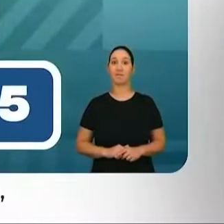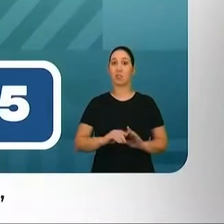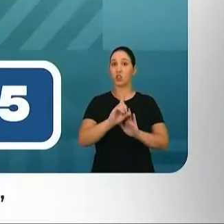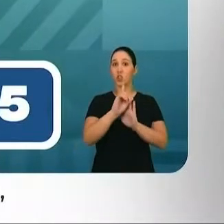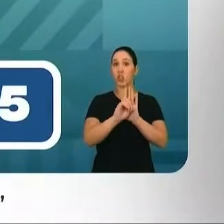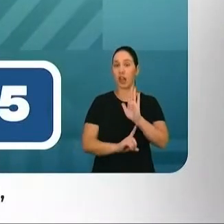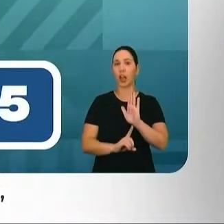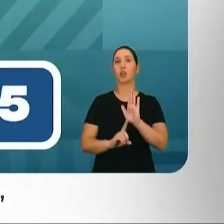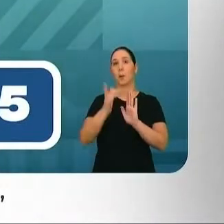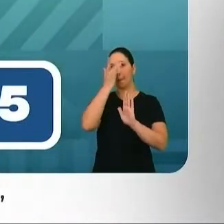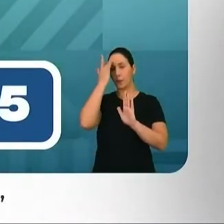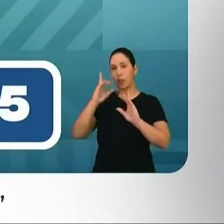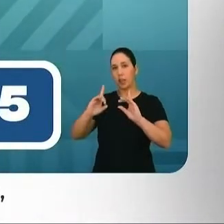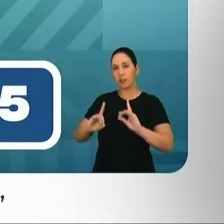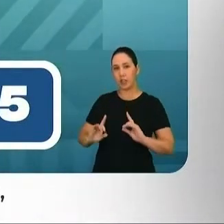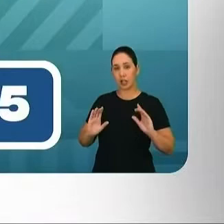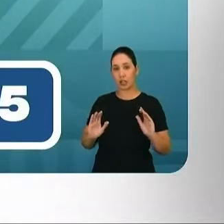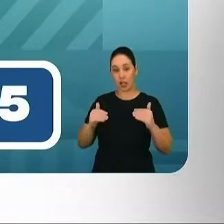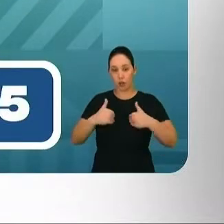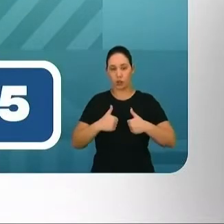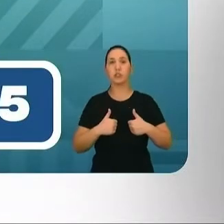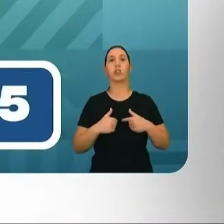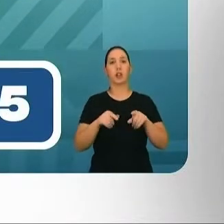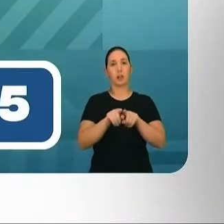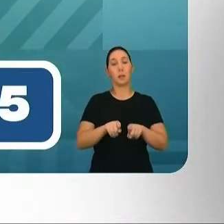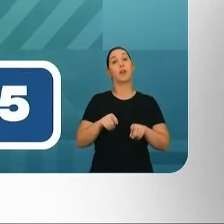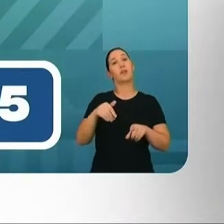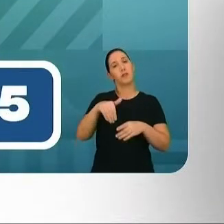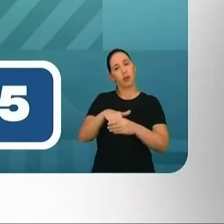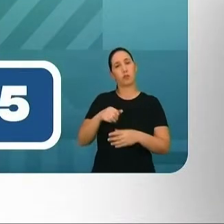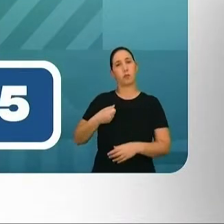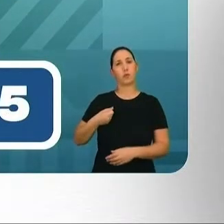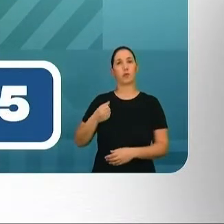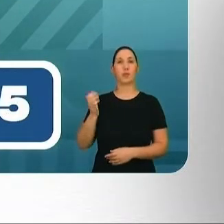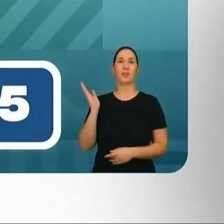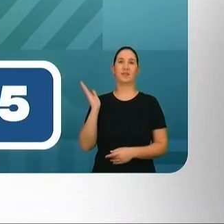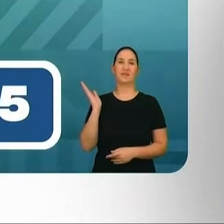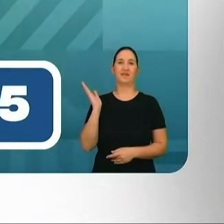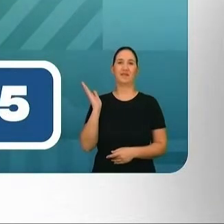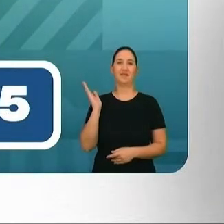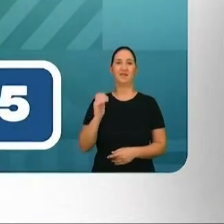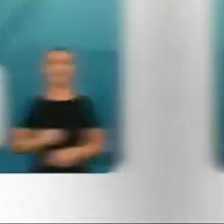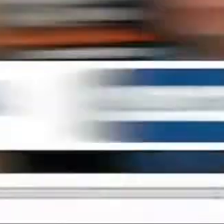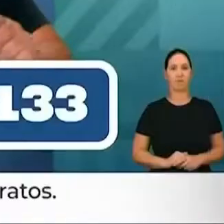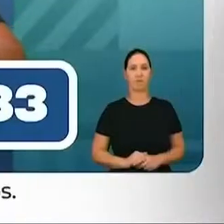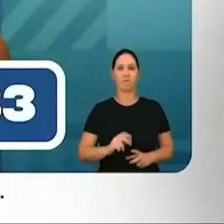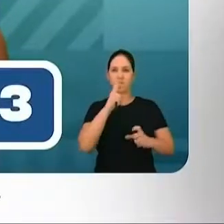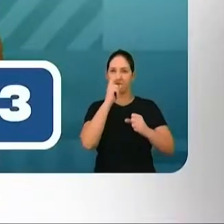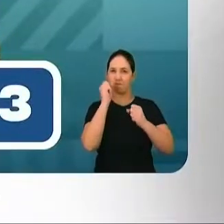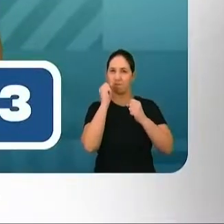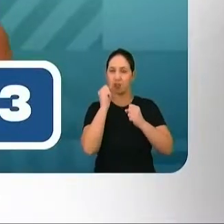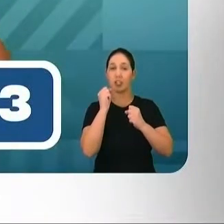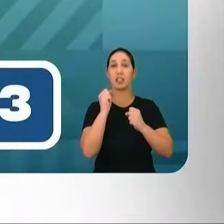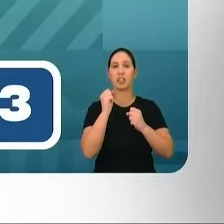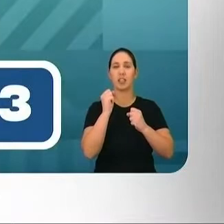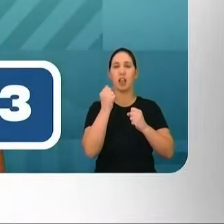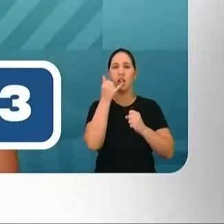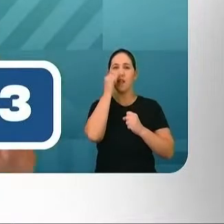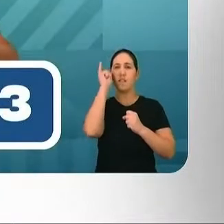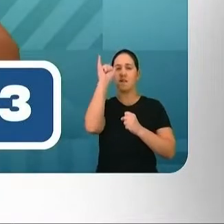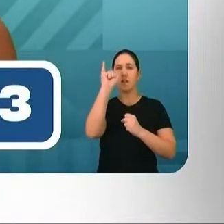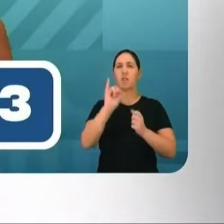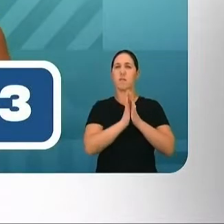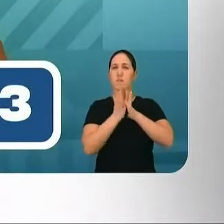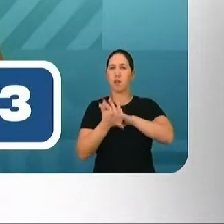Pelos direitos dos deficientes e autistas, vote Vanice Camargo, 19.755. Fortalecer a luta contra os maus